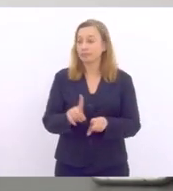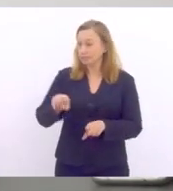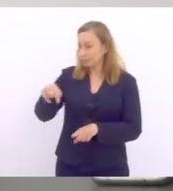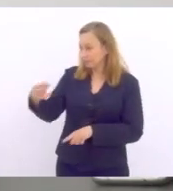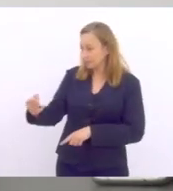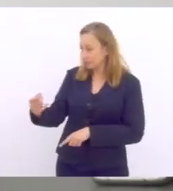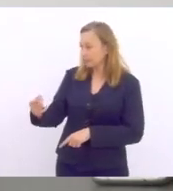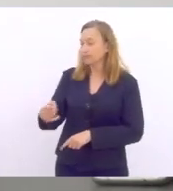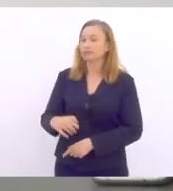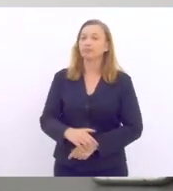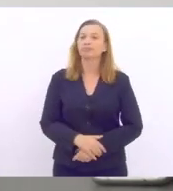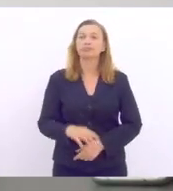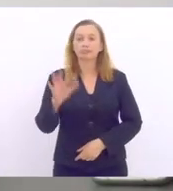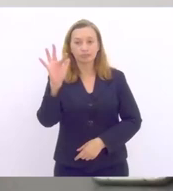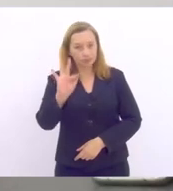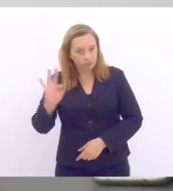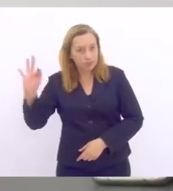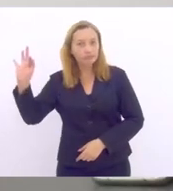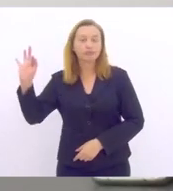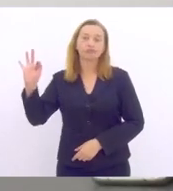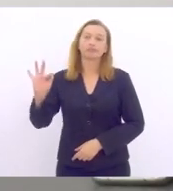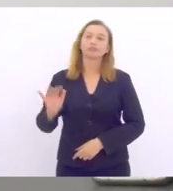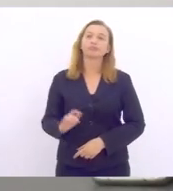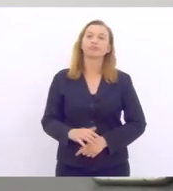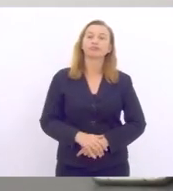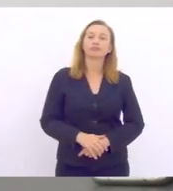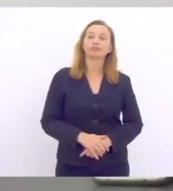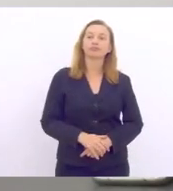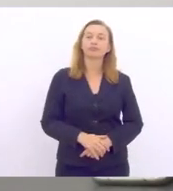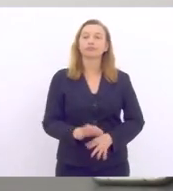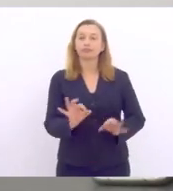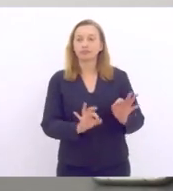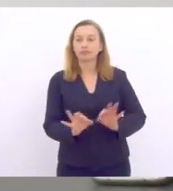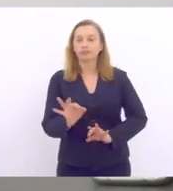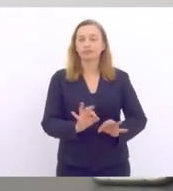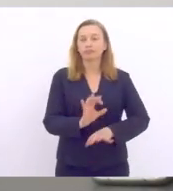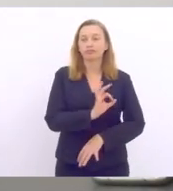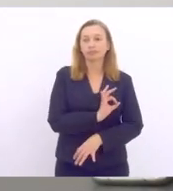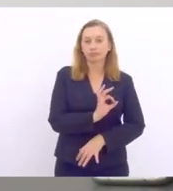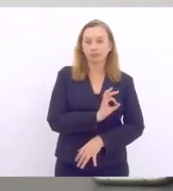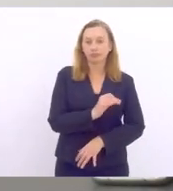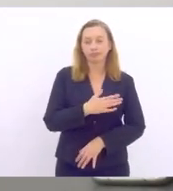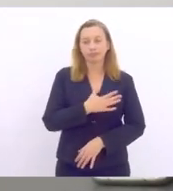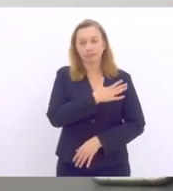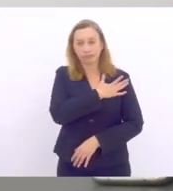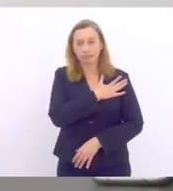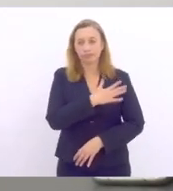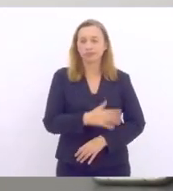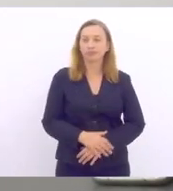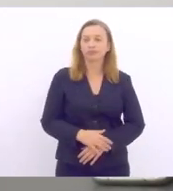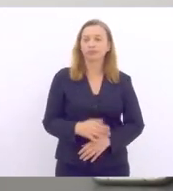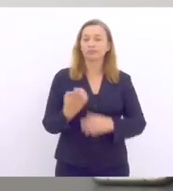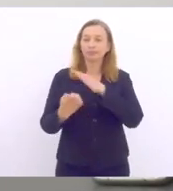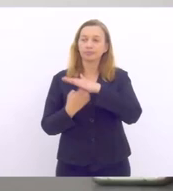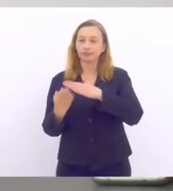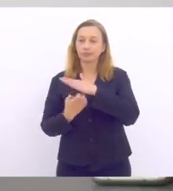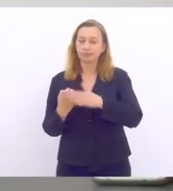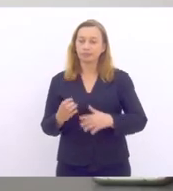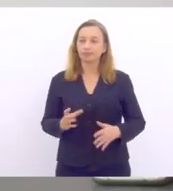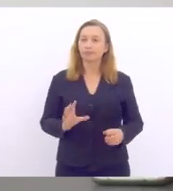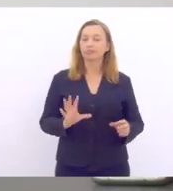sobre confederação, federação, clube que organiza, polícia militar, empresa privada de